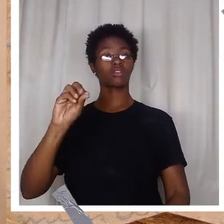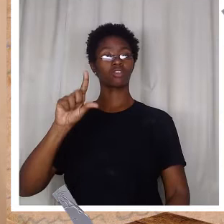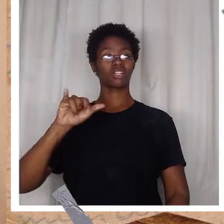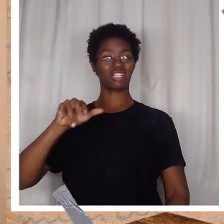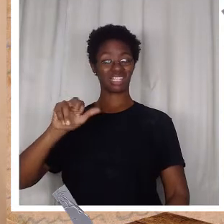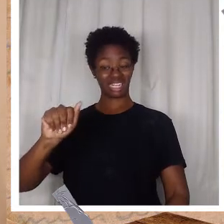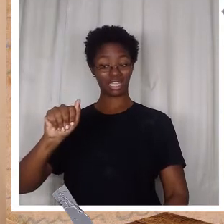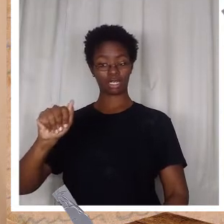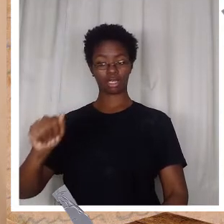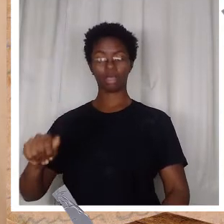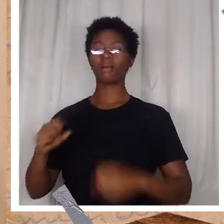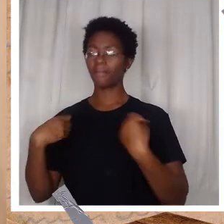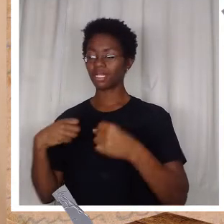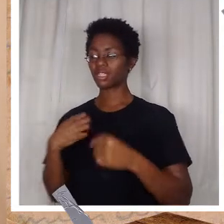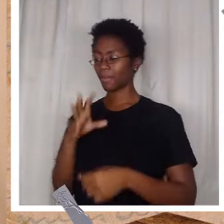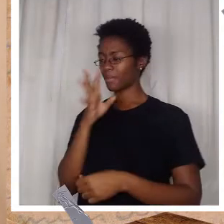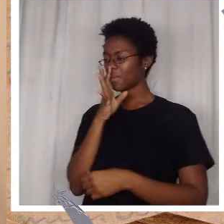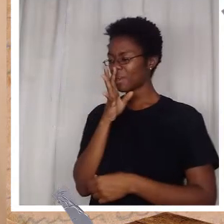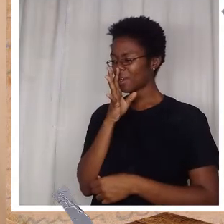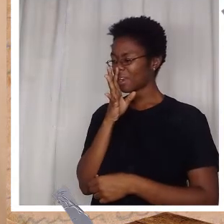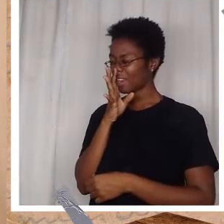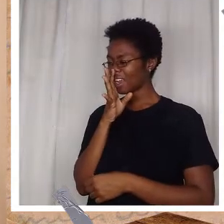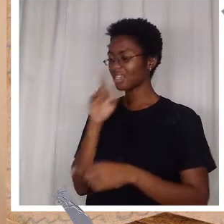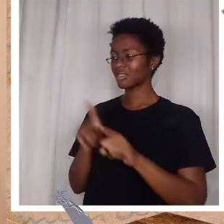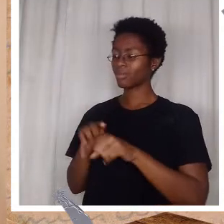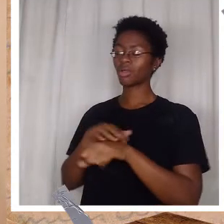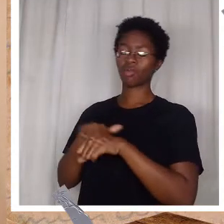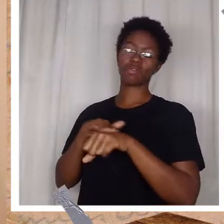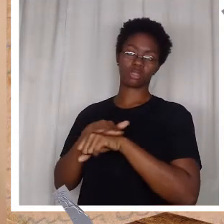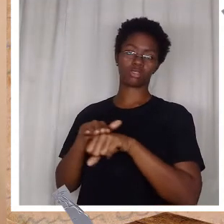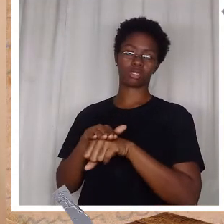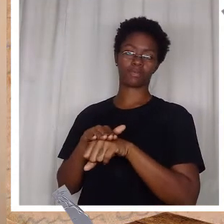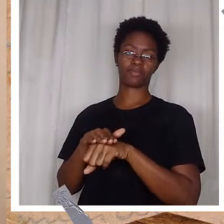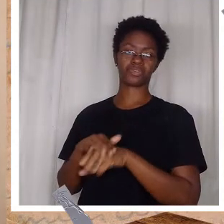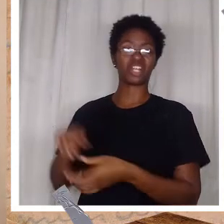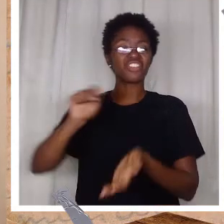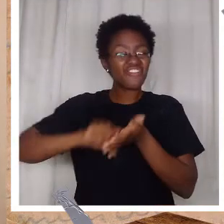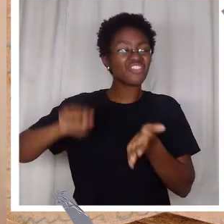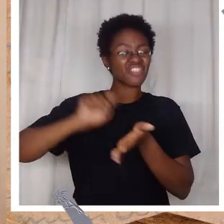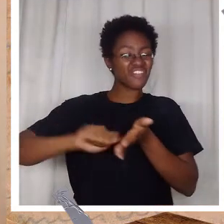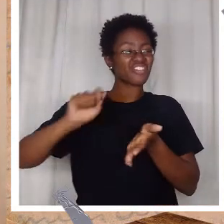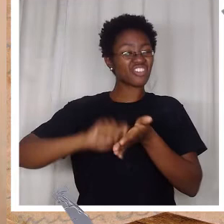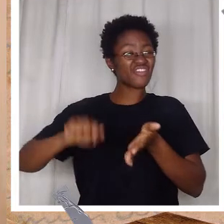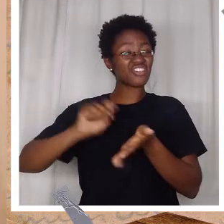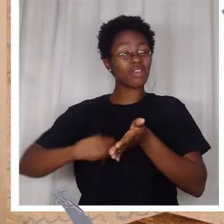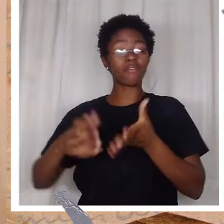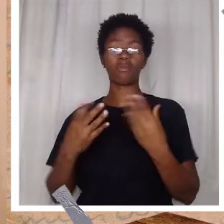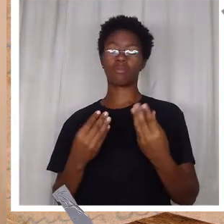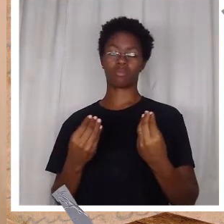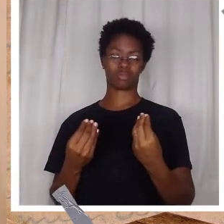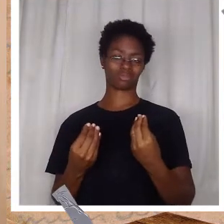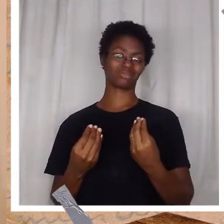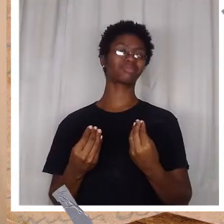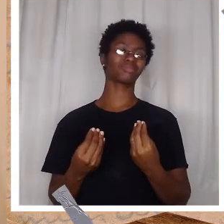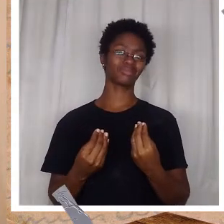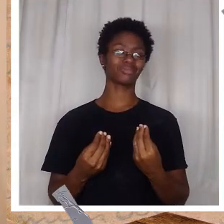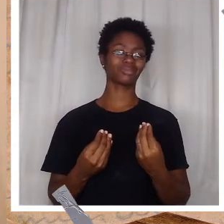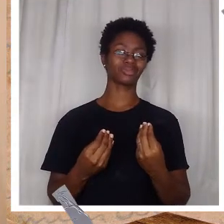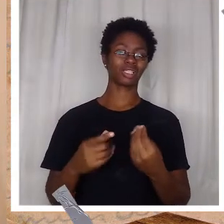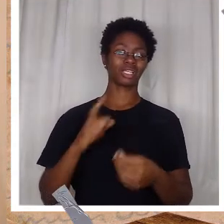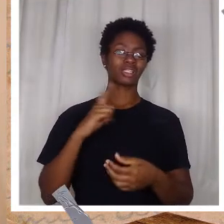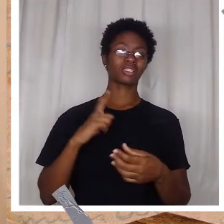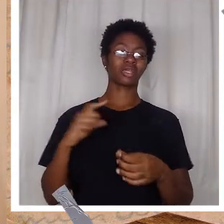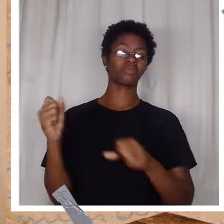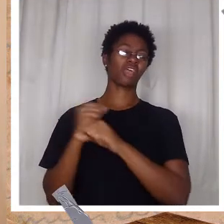ela, que ela merece. E ela, como disse o Pilar, ela deixou 5.000 manuscritos. Nós temos muitos anos de matéria-prima que